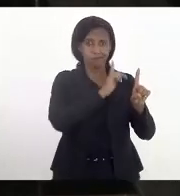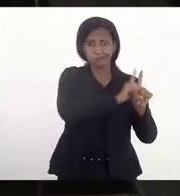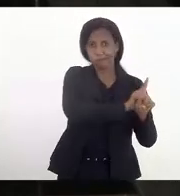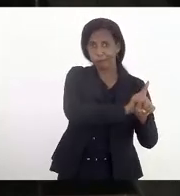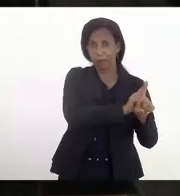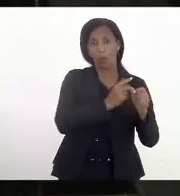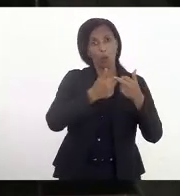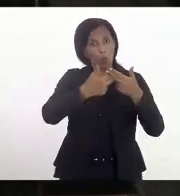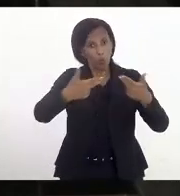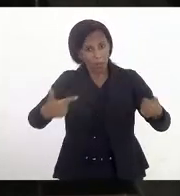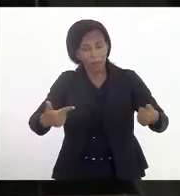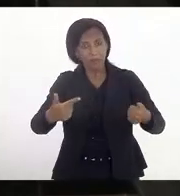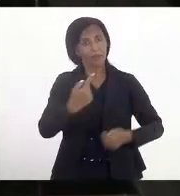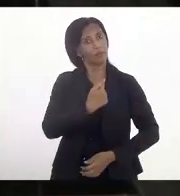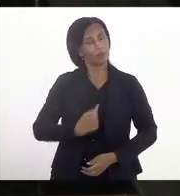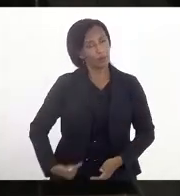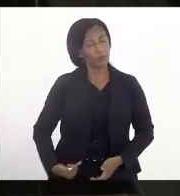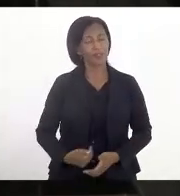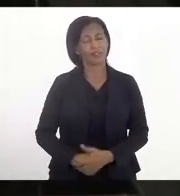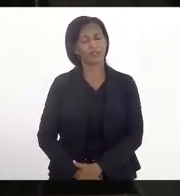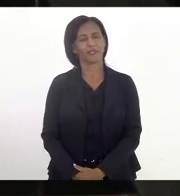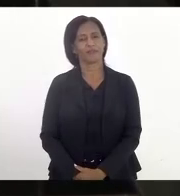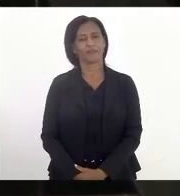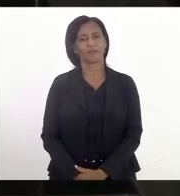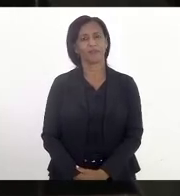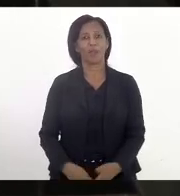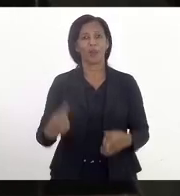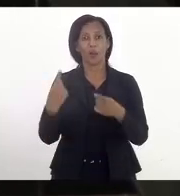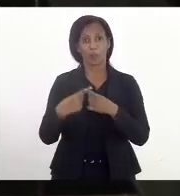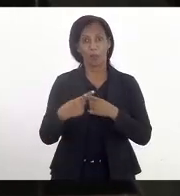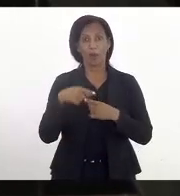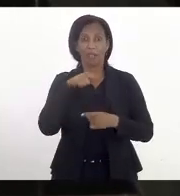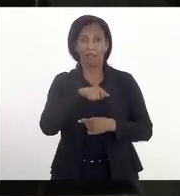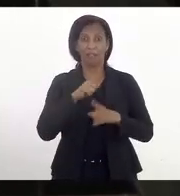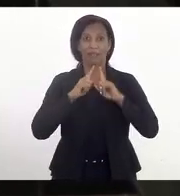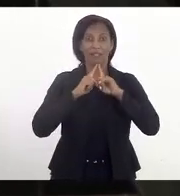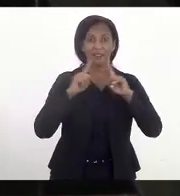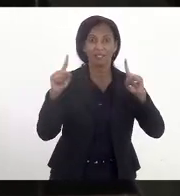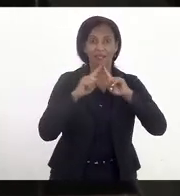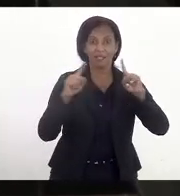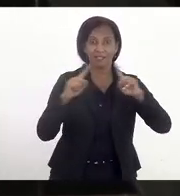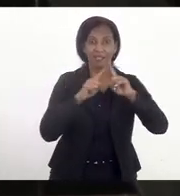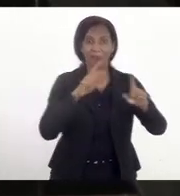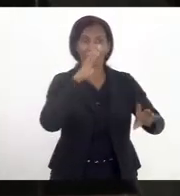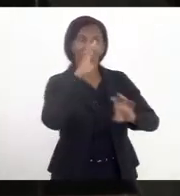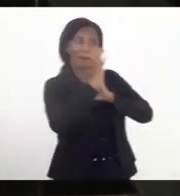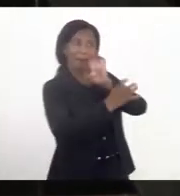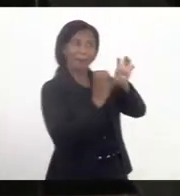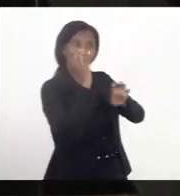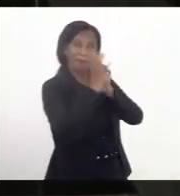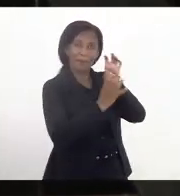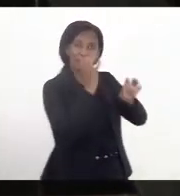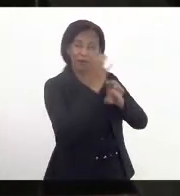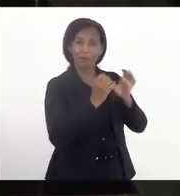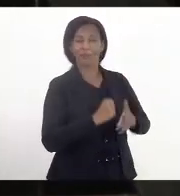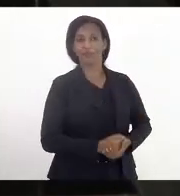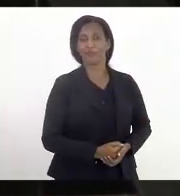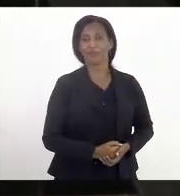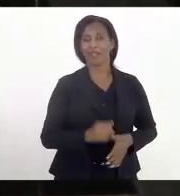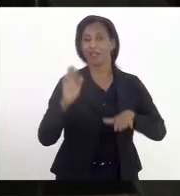um governo é porque através da crítica muitas vezes